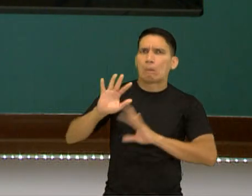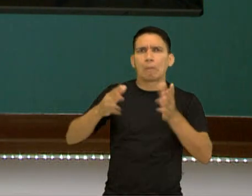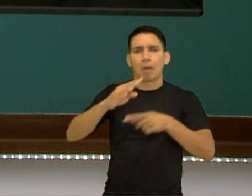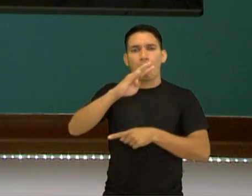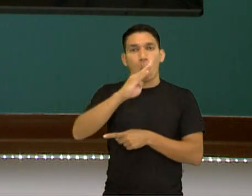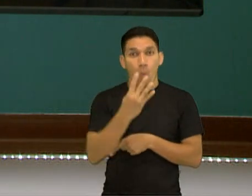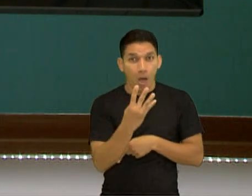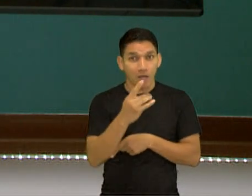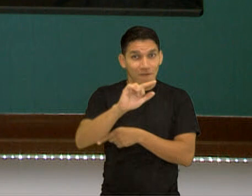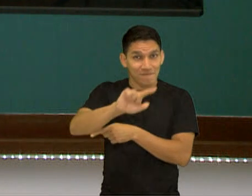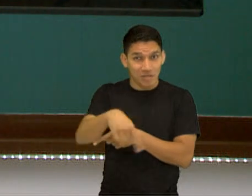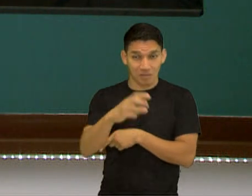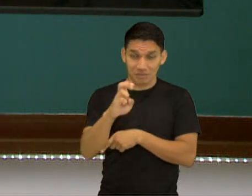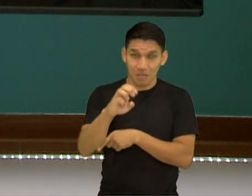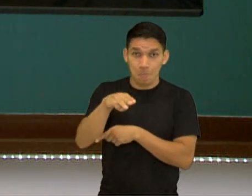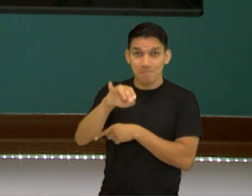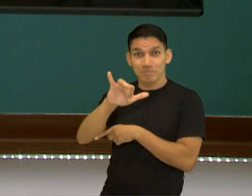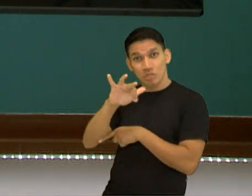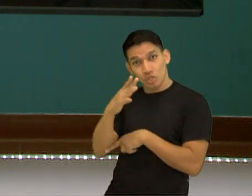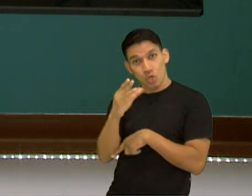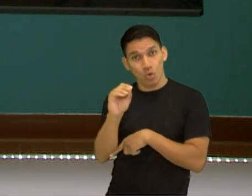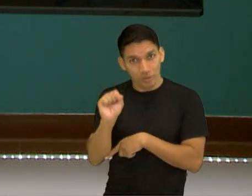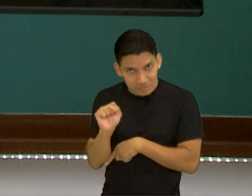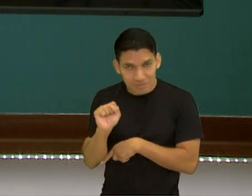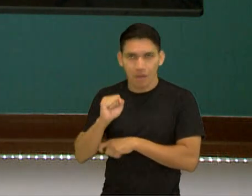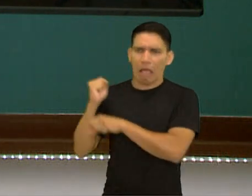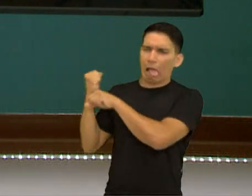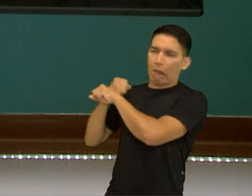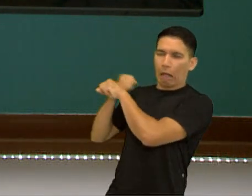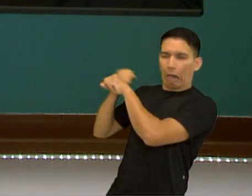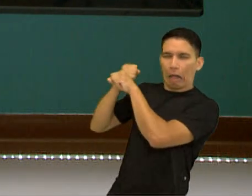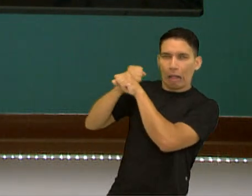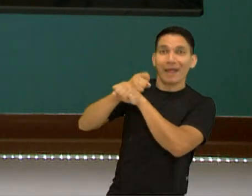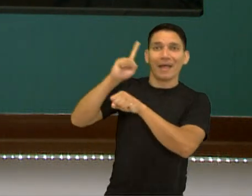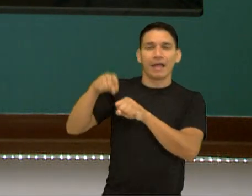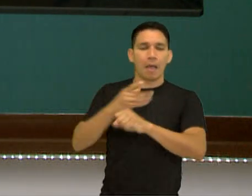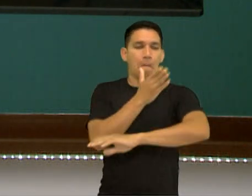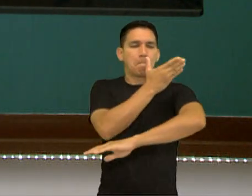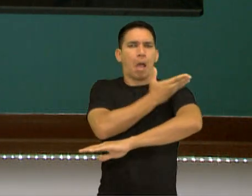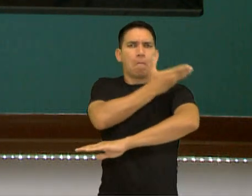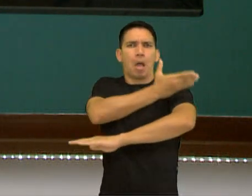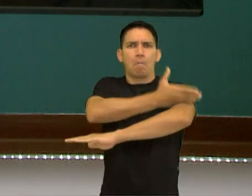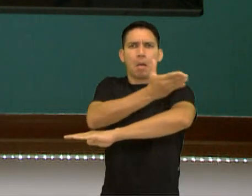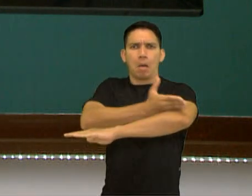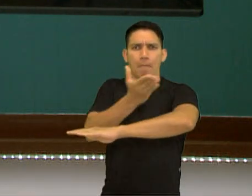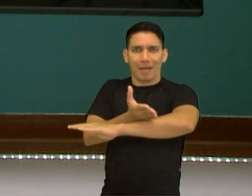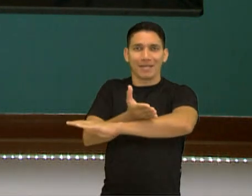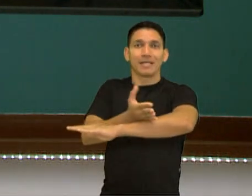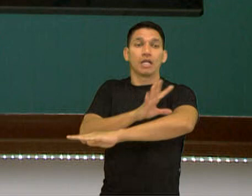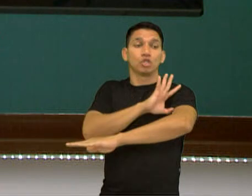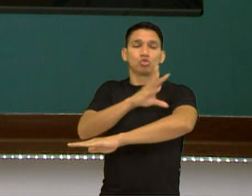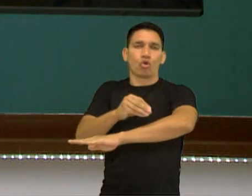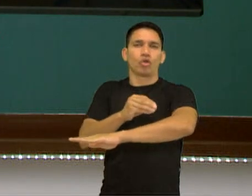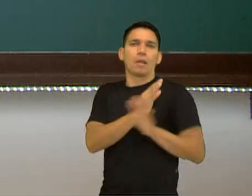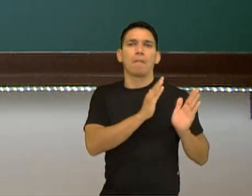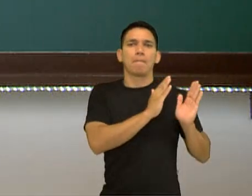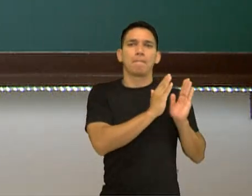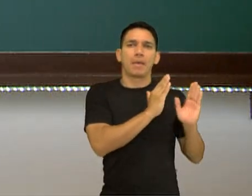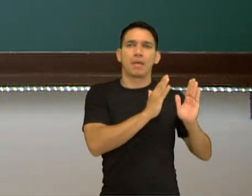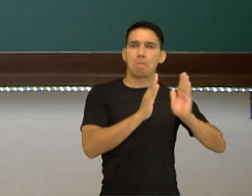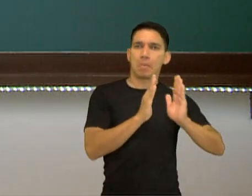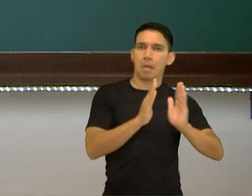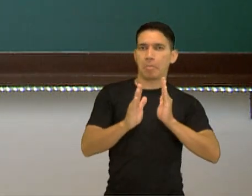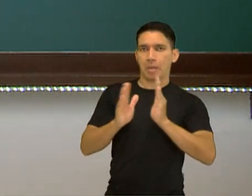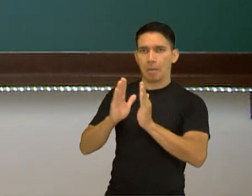4,5 bilhões de anos é dividido em eras, e essas eras, por sua vez, são subdivididas em períodos. E cada uma dessas